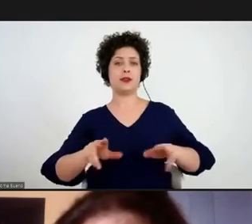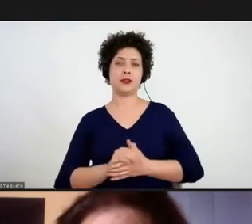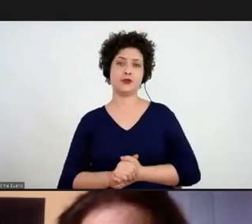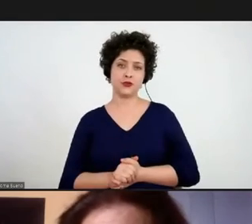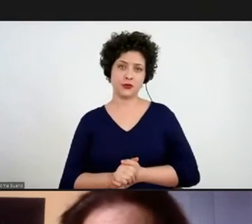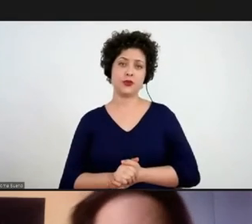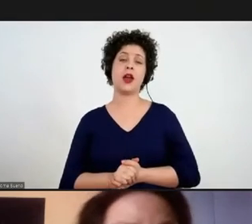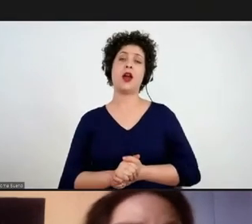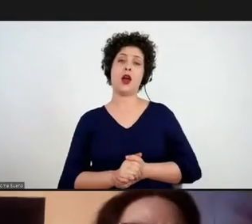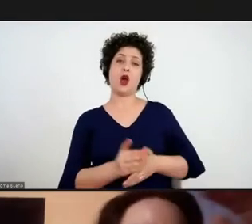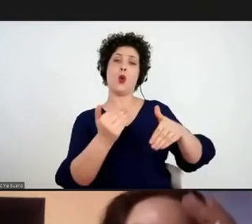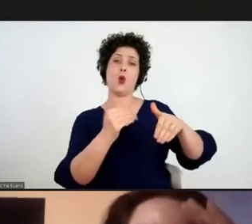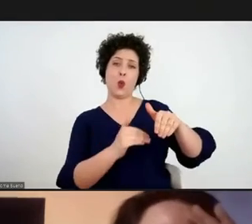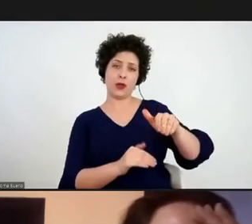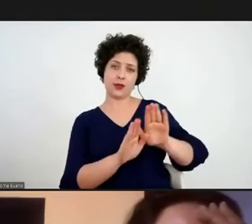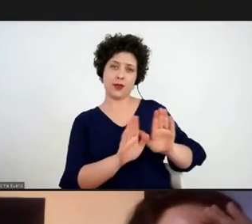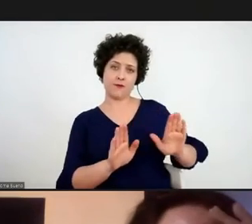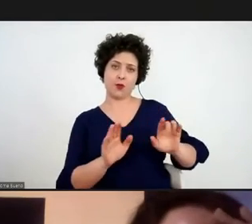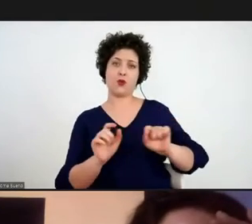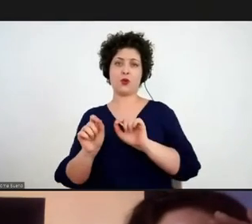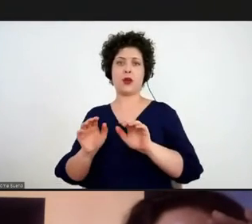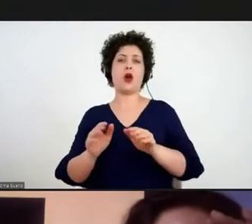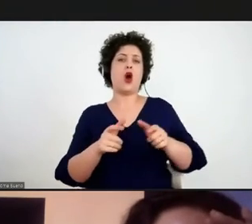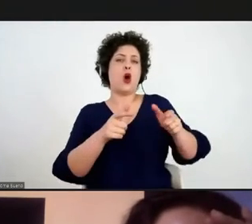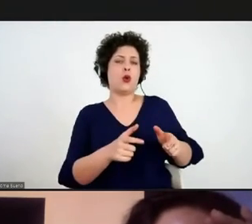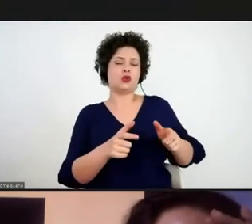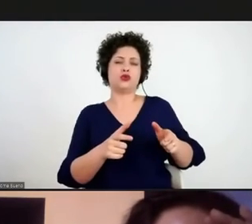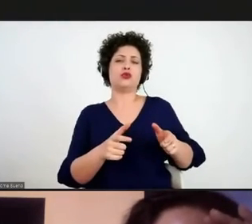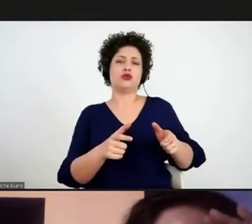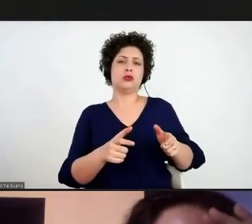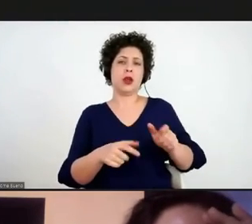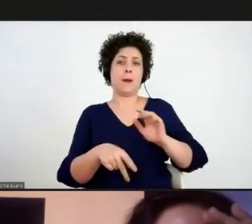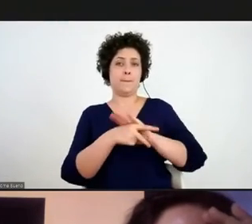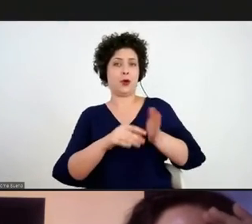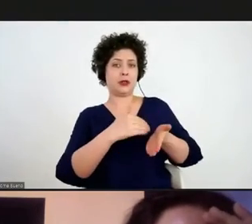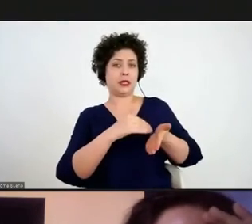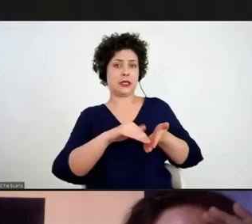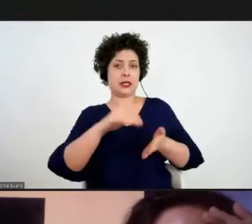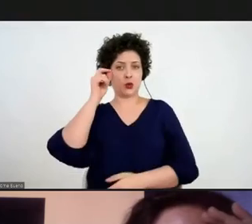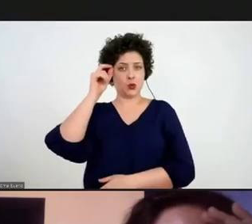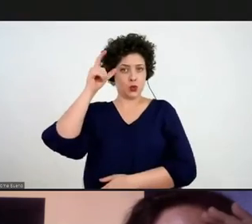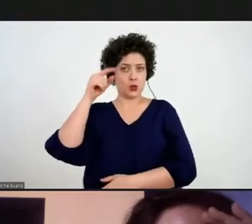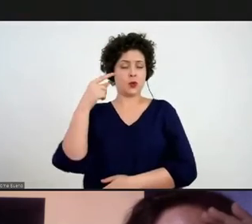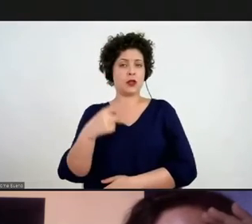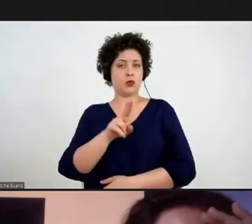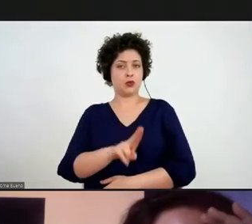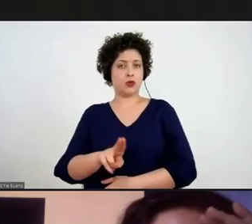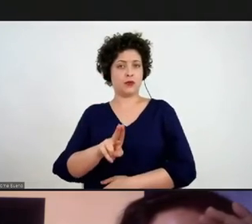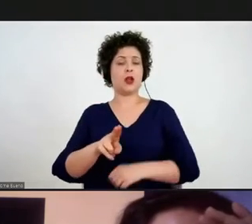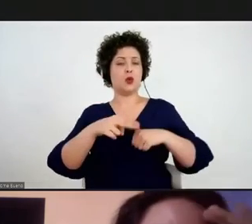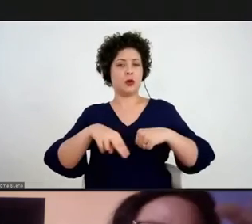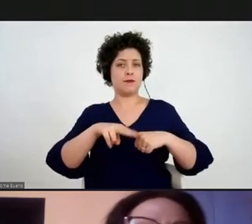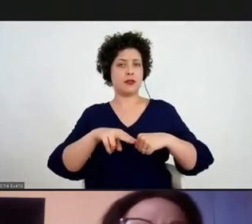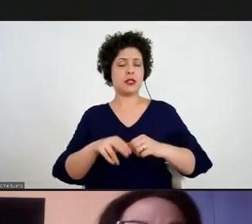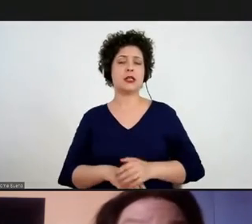o acervo está abrigado no espaço da Secretaria de Cultura da Universidade Federal do Espírito